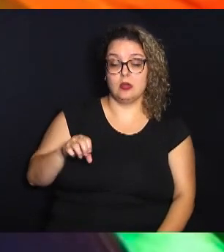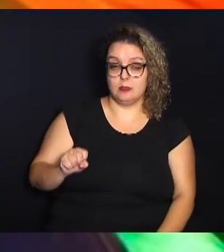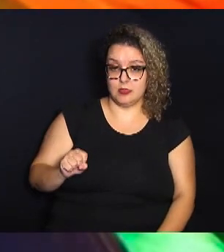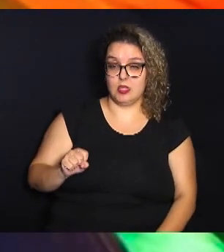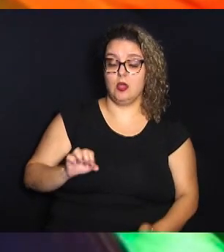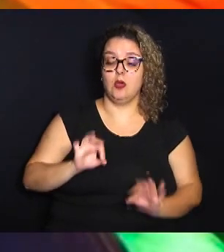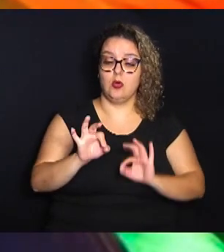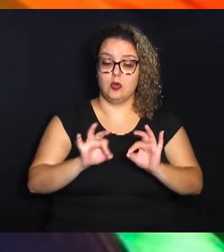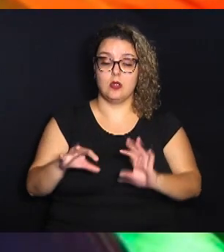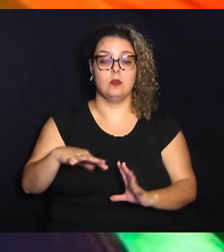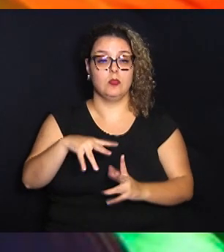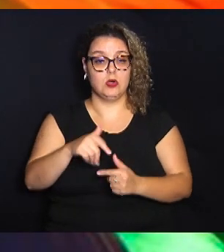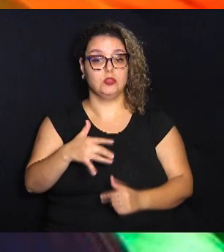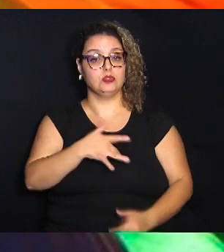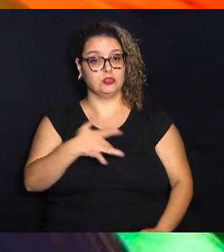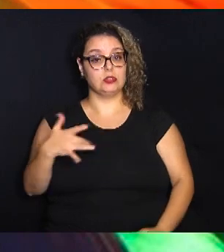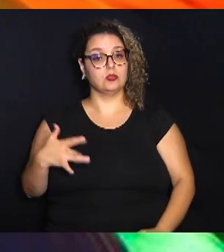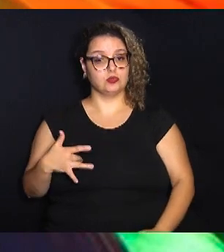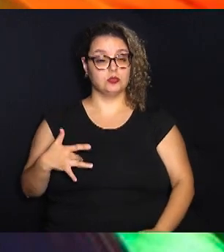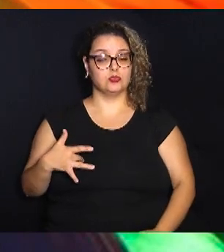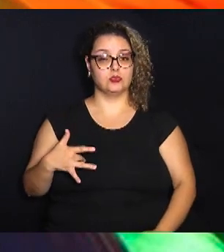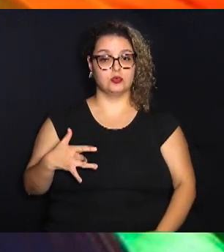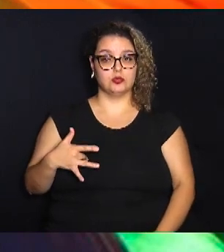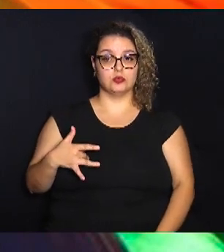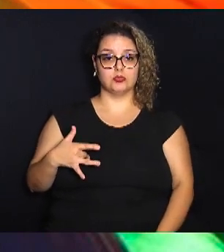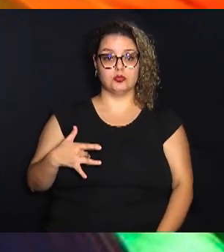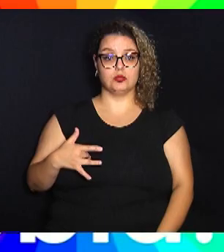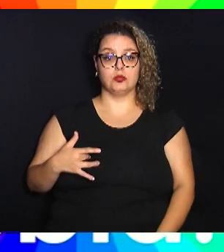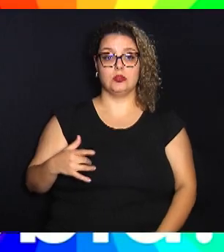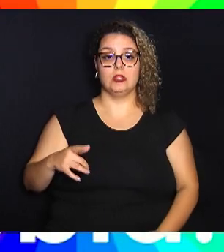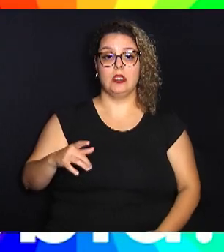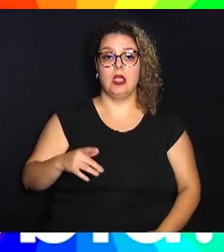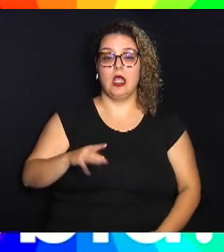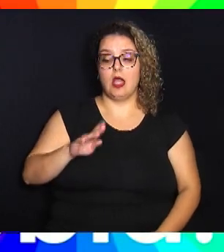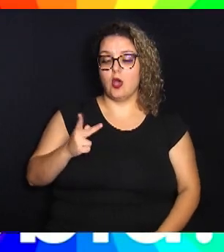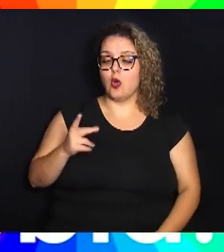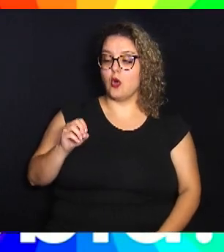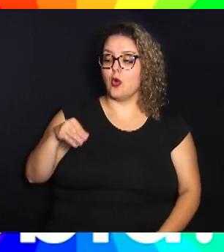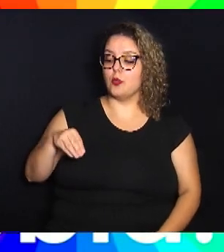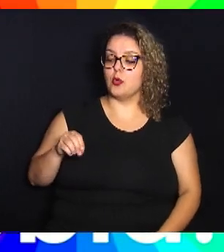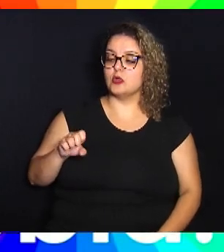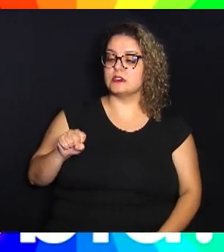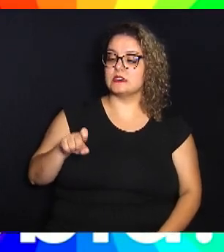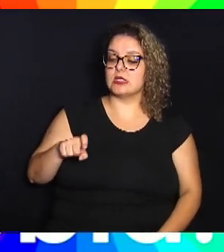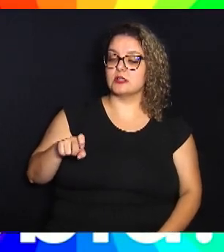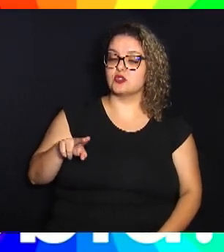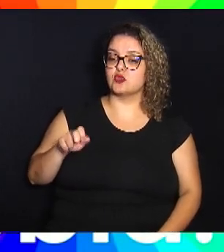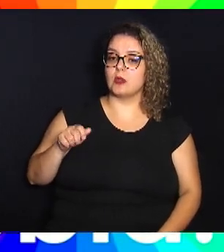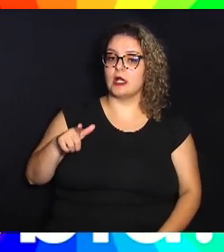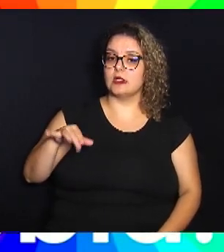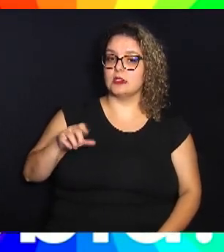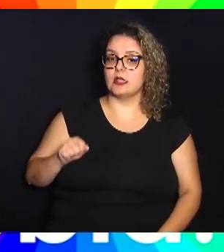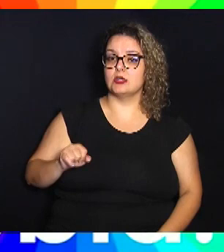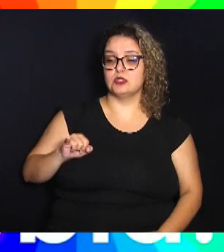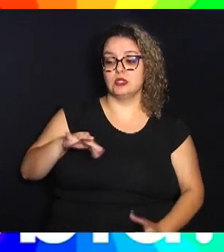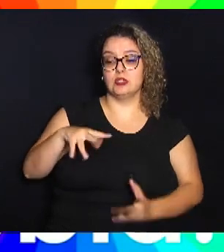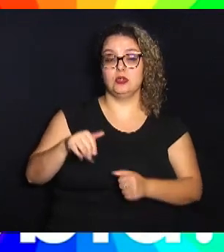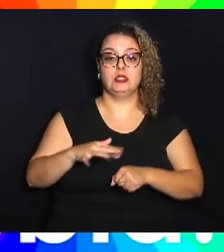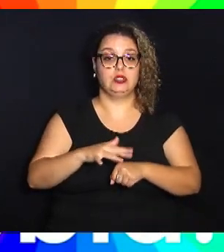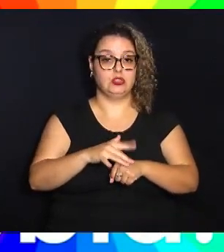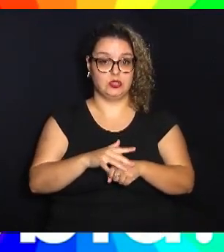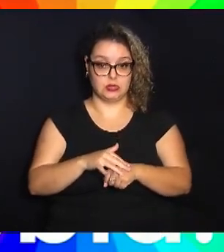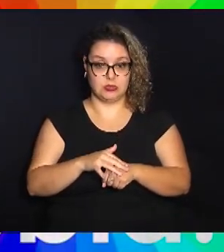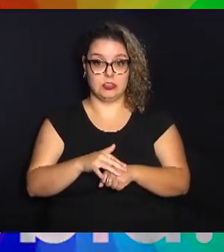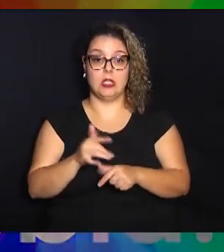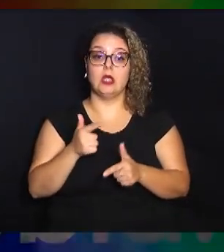OMS a Organização Mundial da Saúde retirou a homossexualidade da classificação internacional